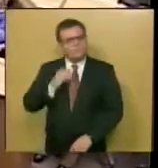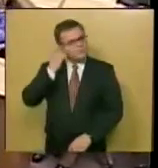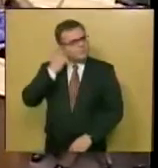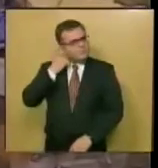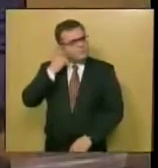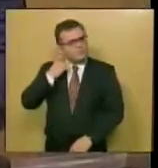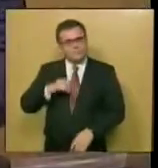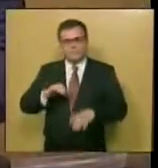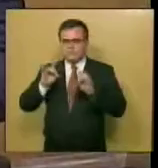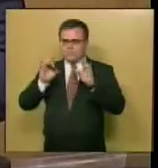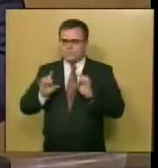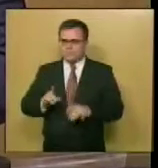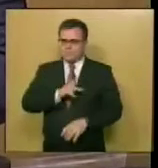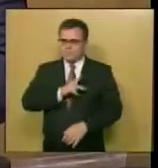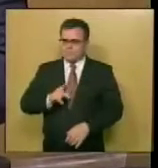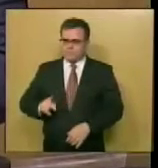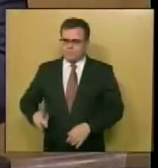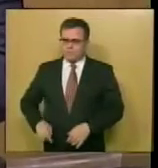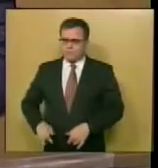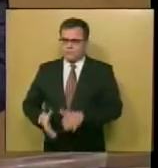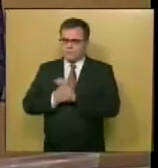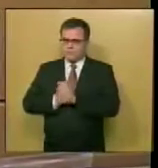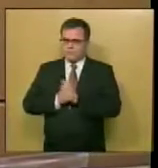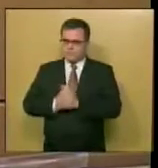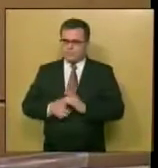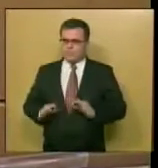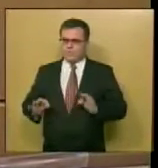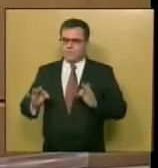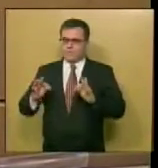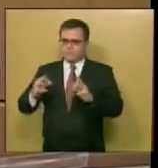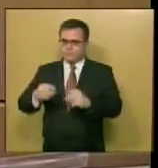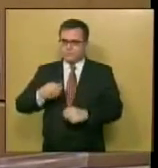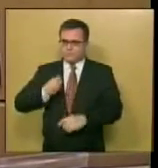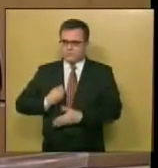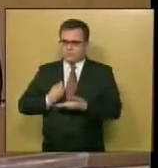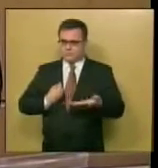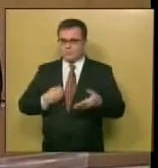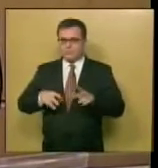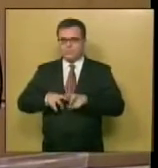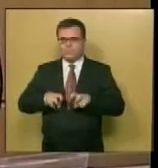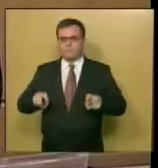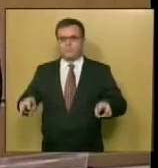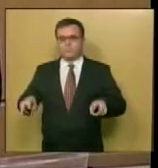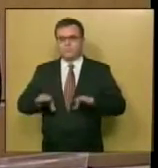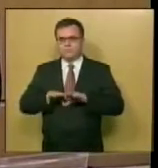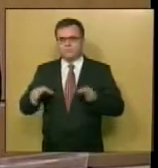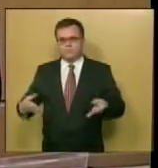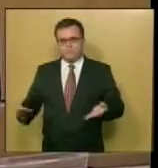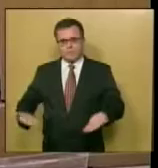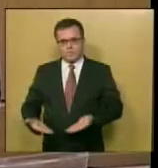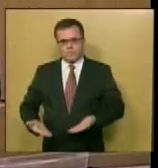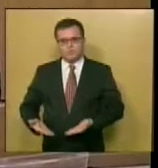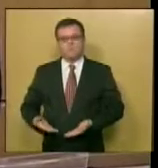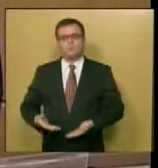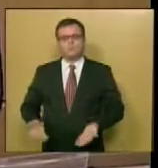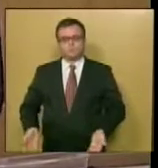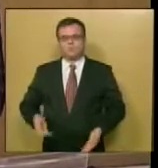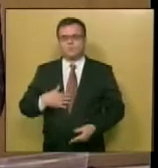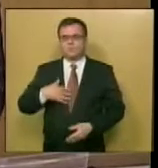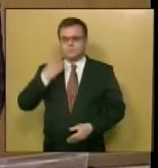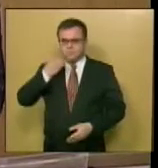Excelentíssimo senhor presidente, em nome do qual saúdo todos os presidentes, os presentes da mesa. Excelentíssimos senhoras e senhores